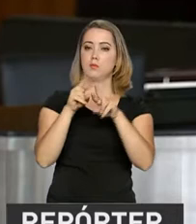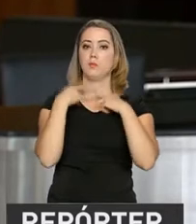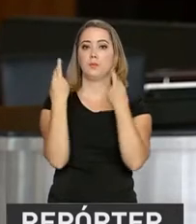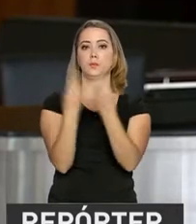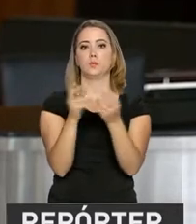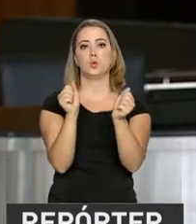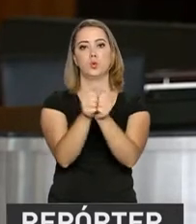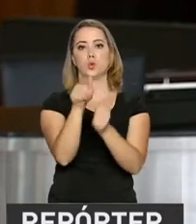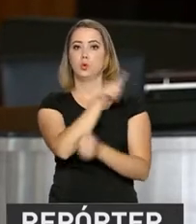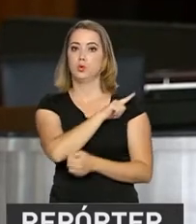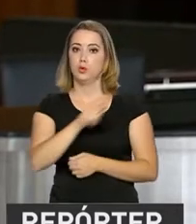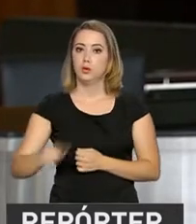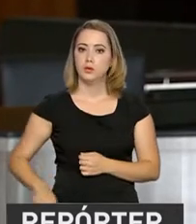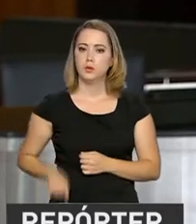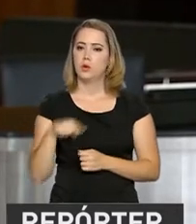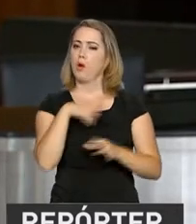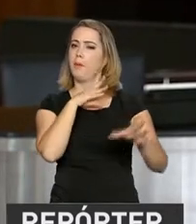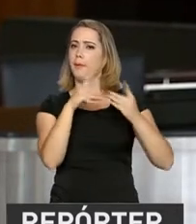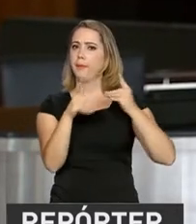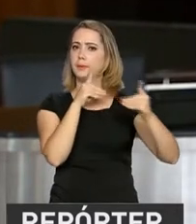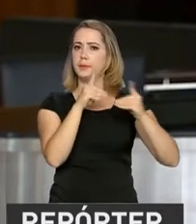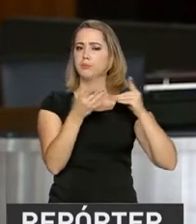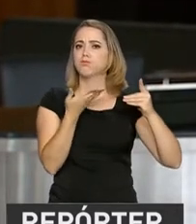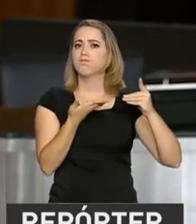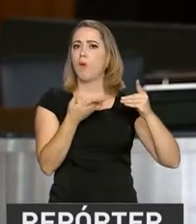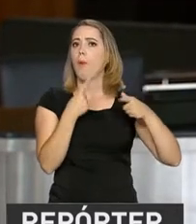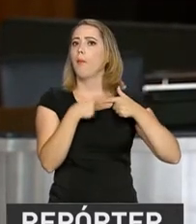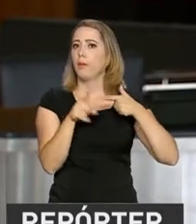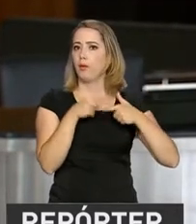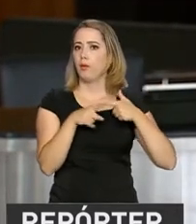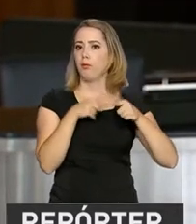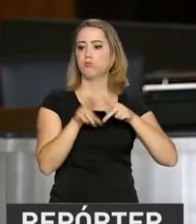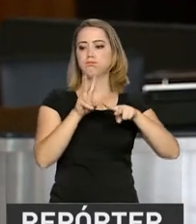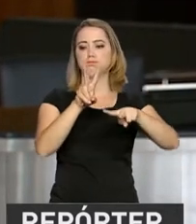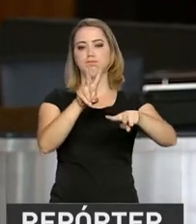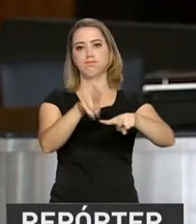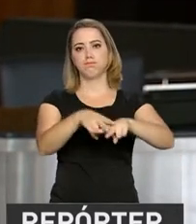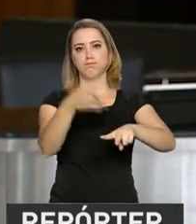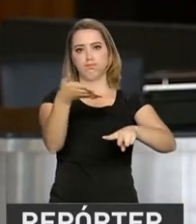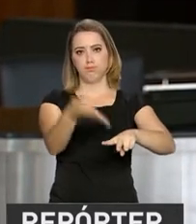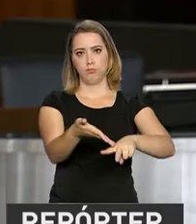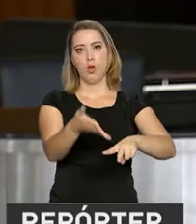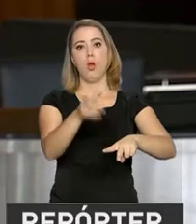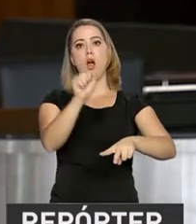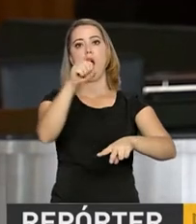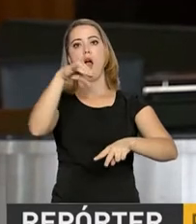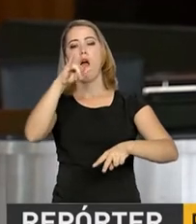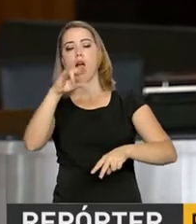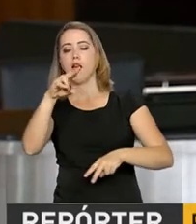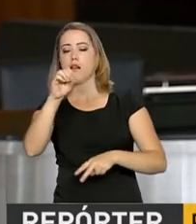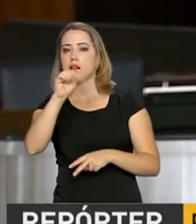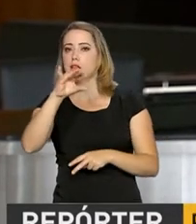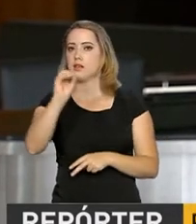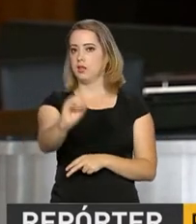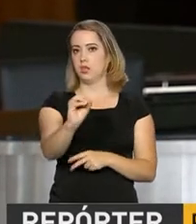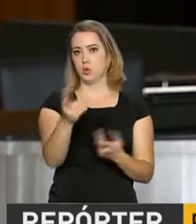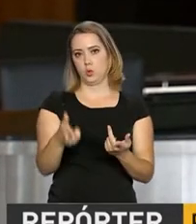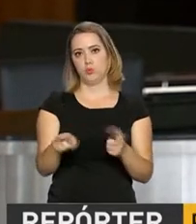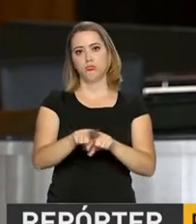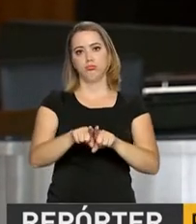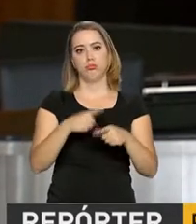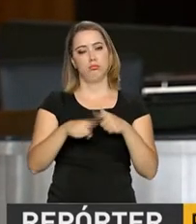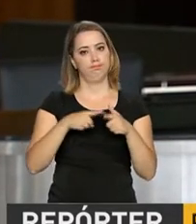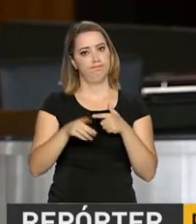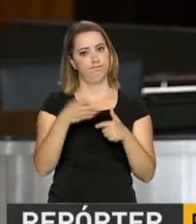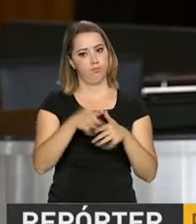melo de oliveira eles vão discutir a situação do complexo penitenciário anísio jobim como você